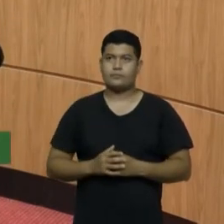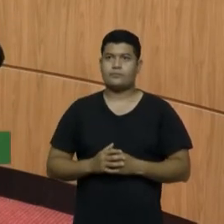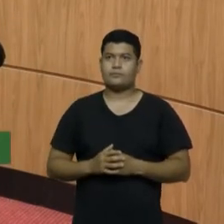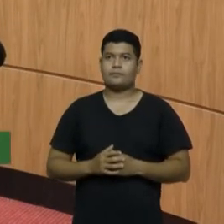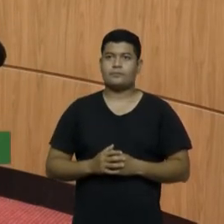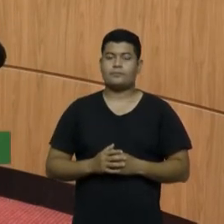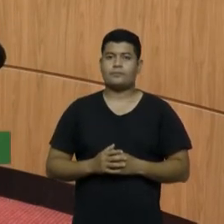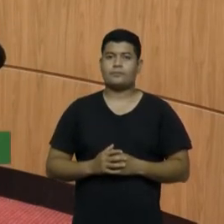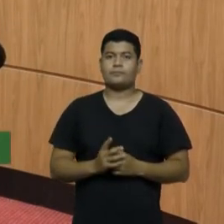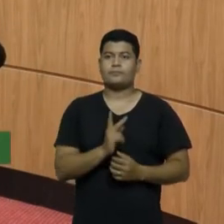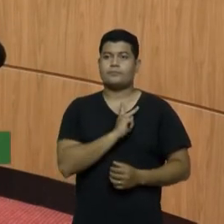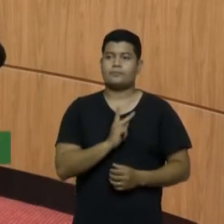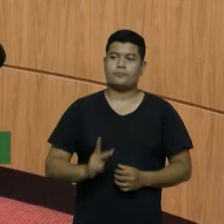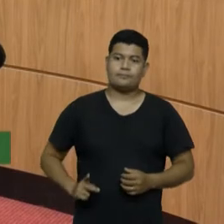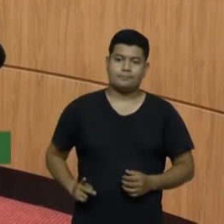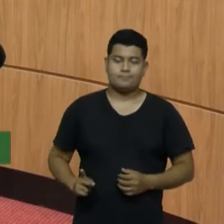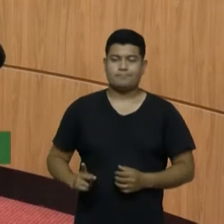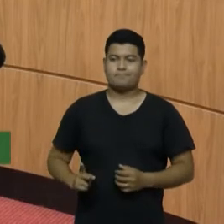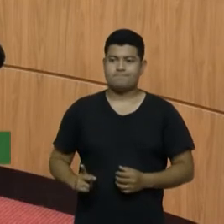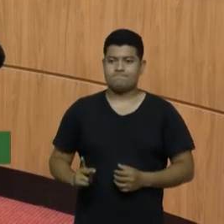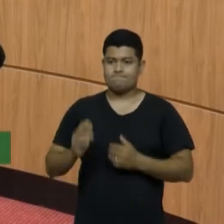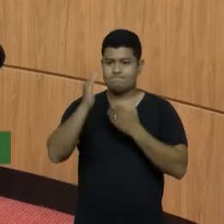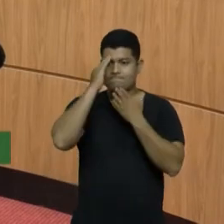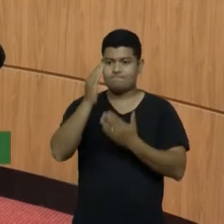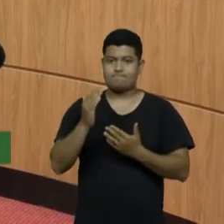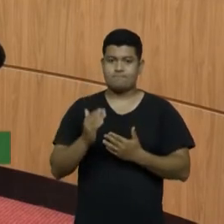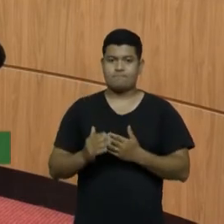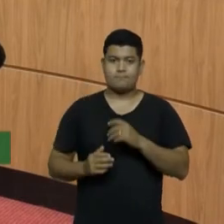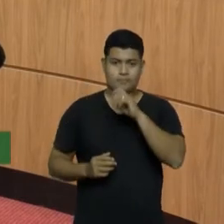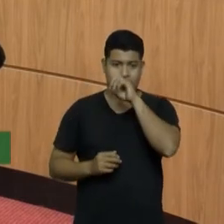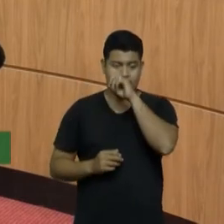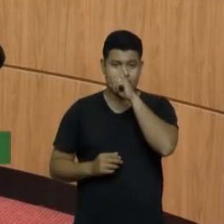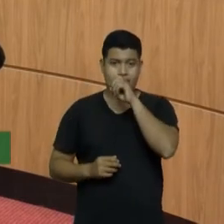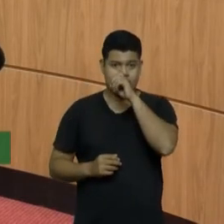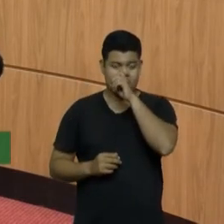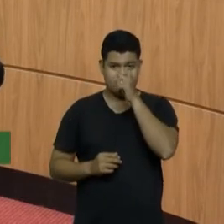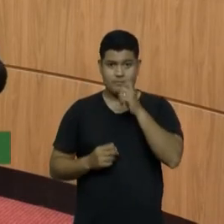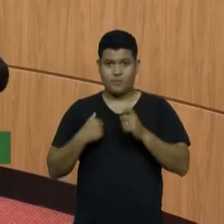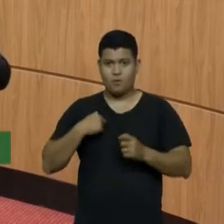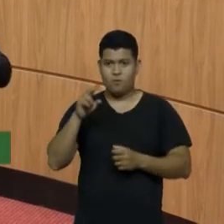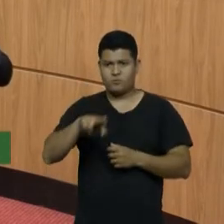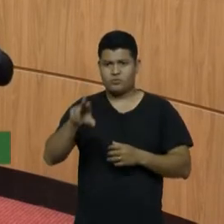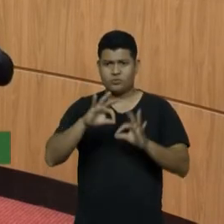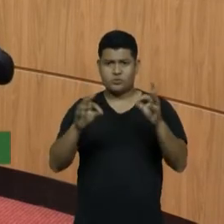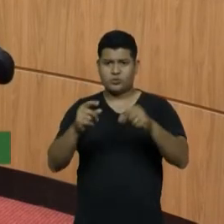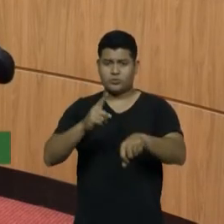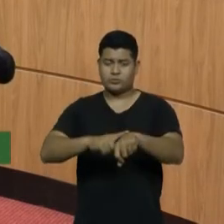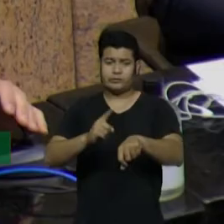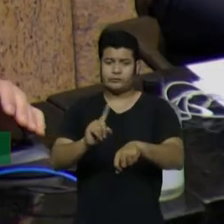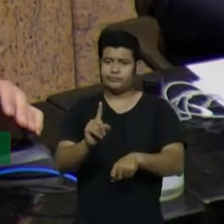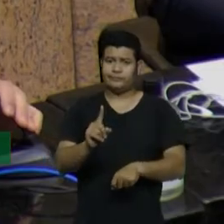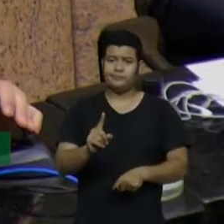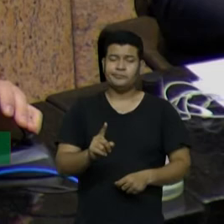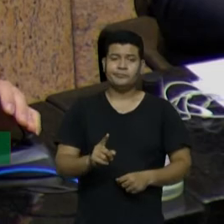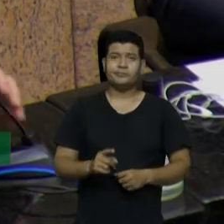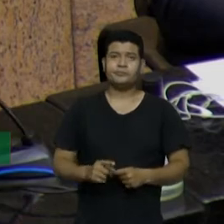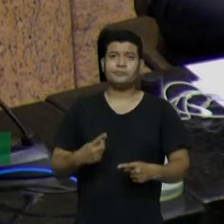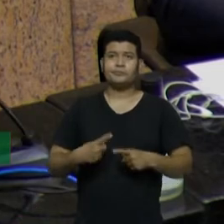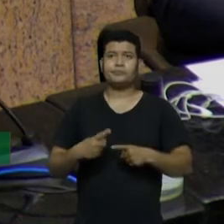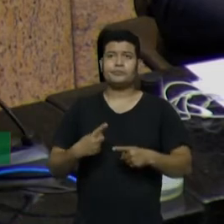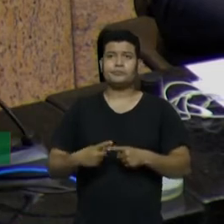Senhor presidente, eu não usarei todo o meu tempo, até porque